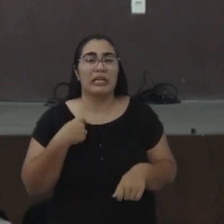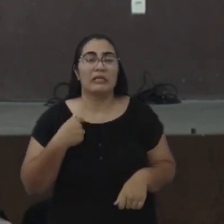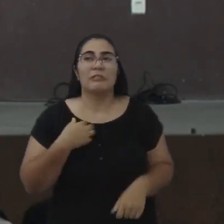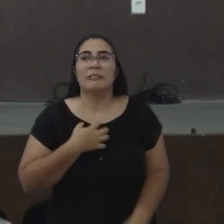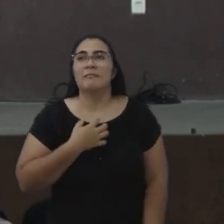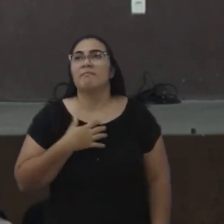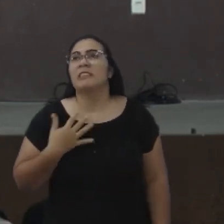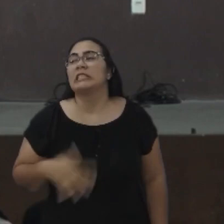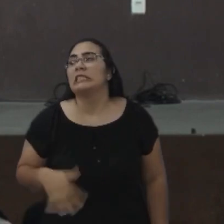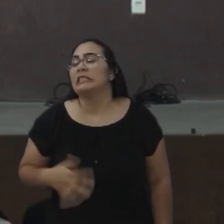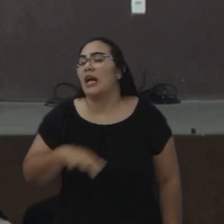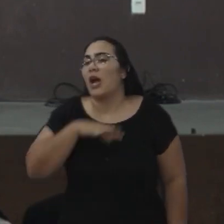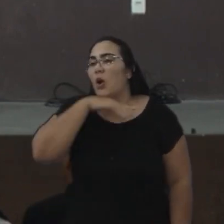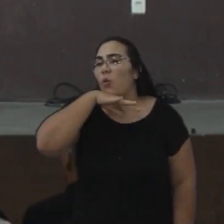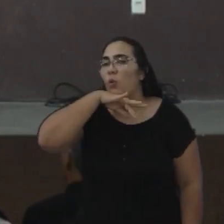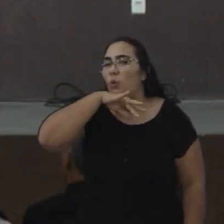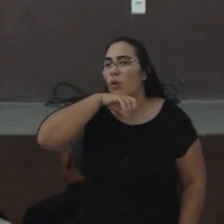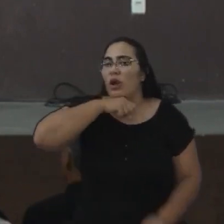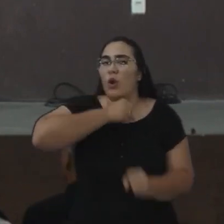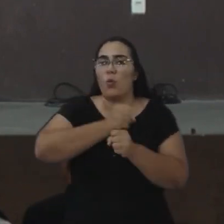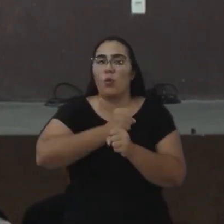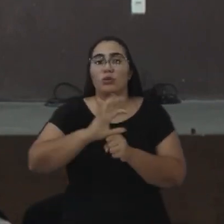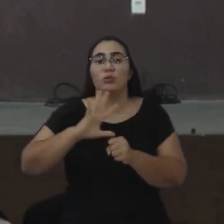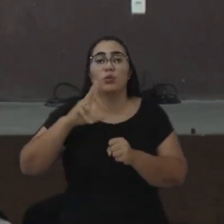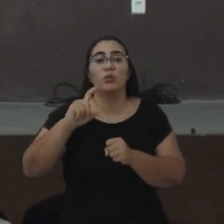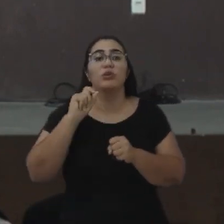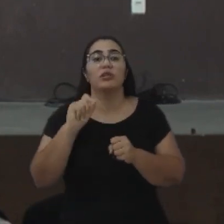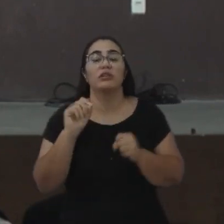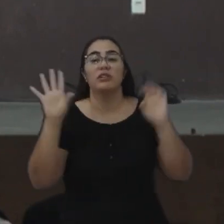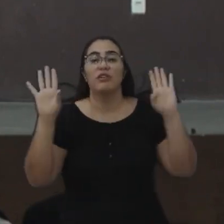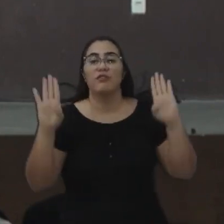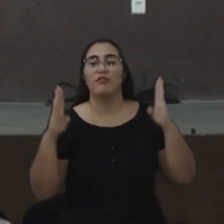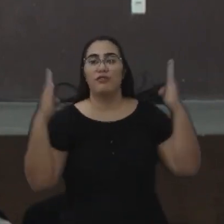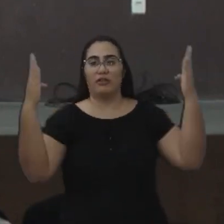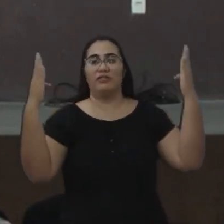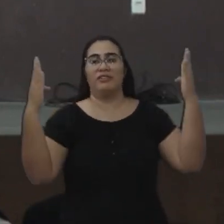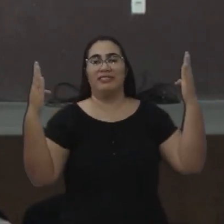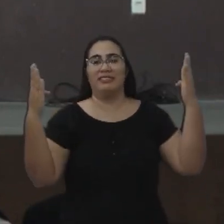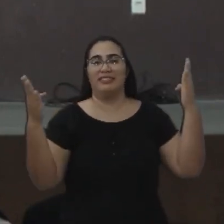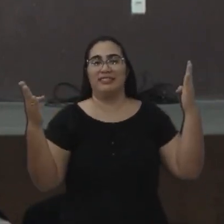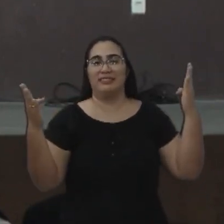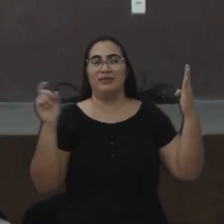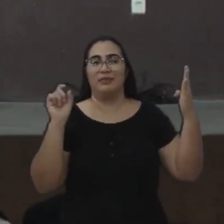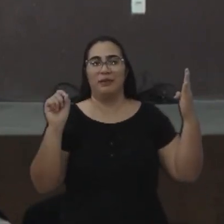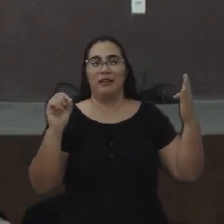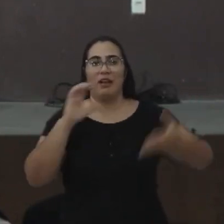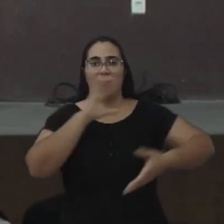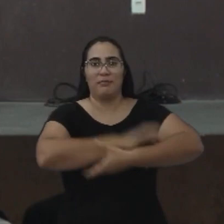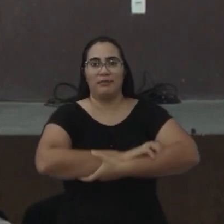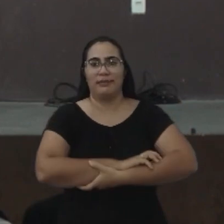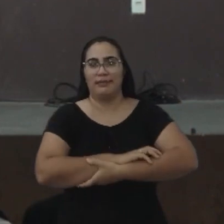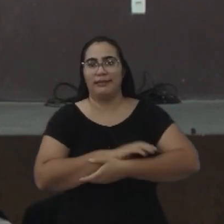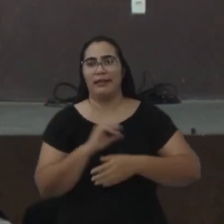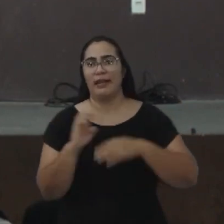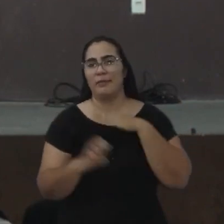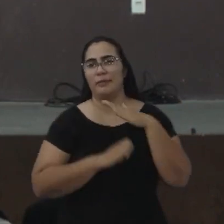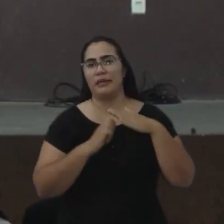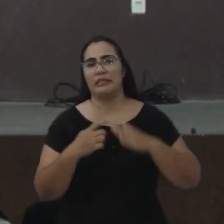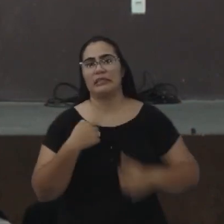desconfortável que eu tinha na vida, no ano inteiro, era festa de confraternização de empresa. Meu Deus, que coisa